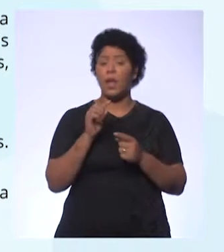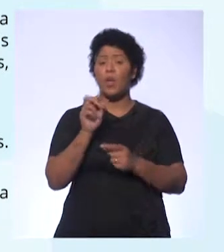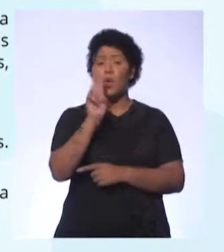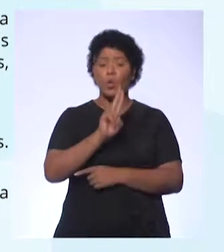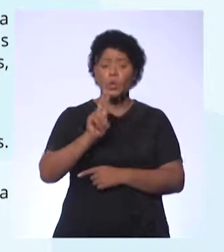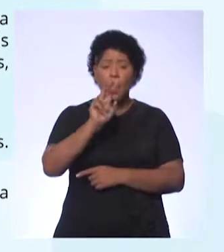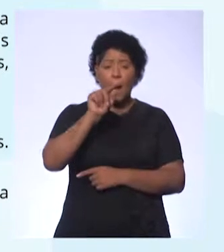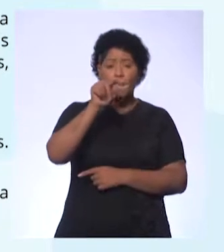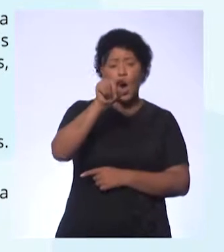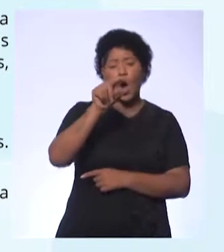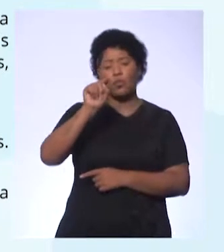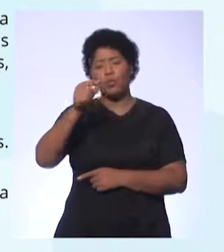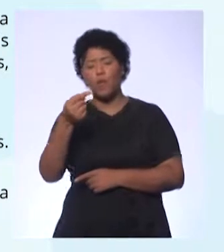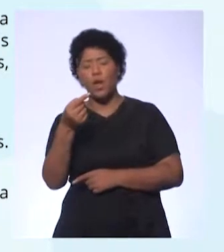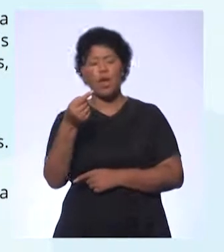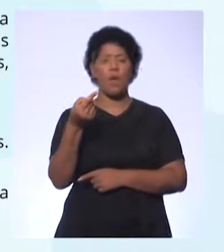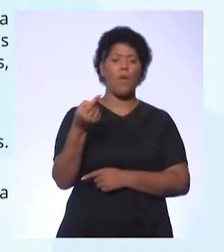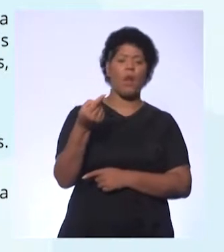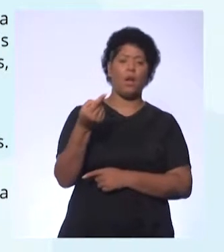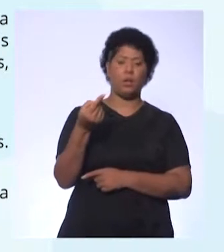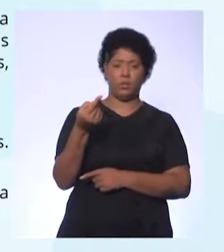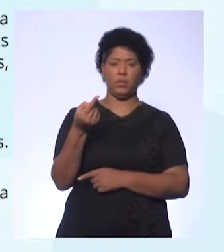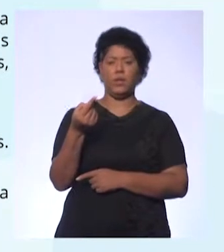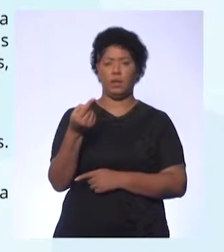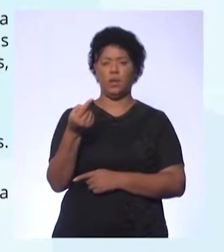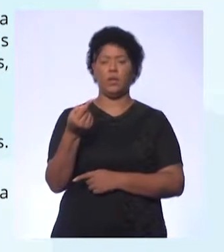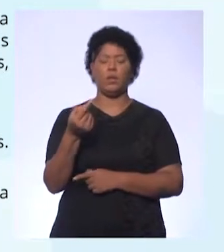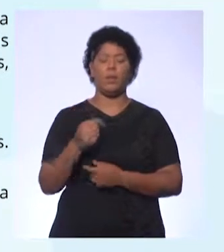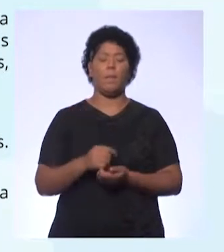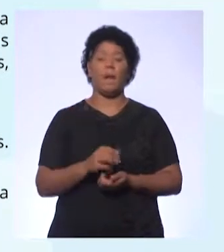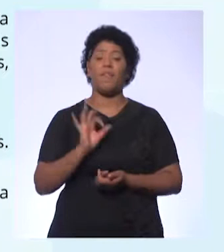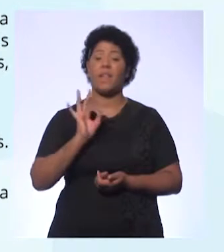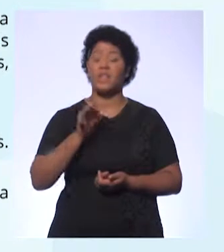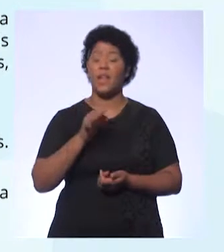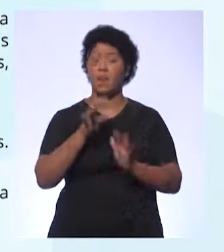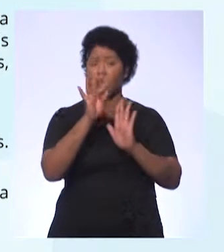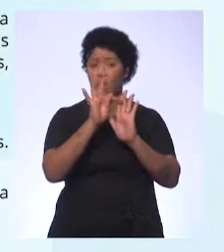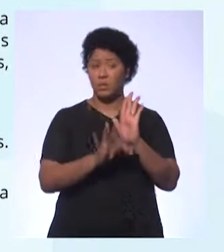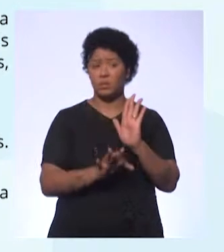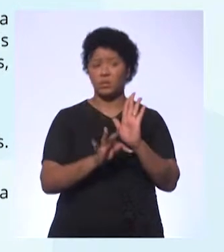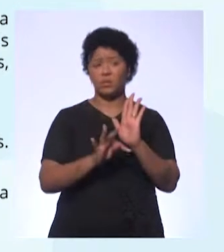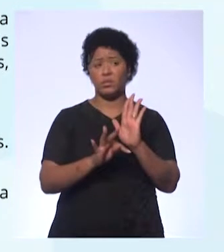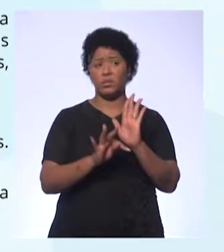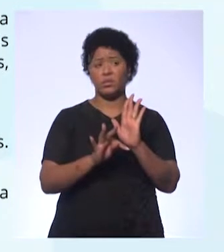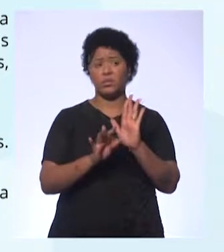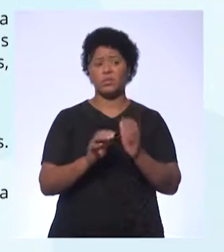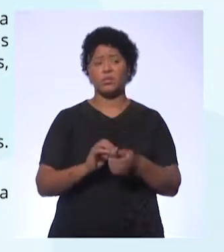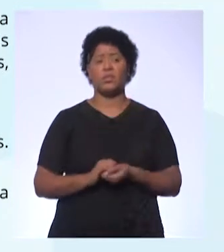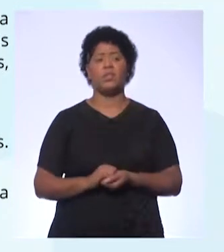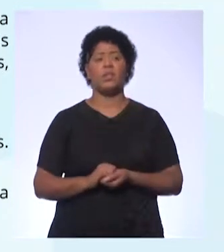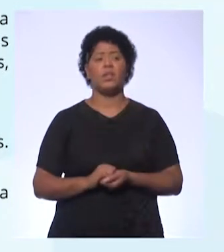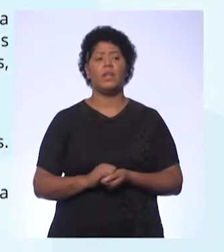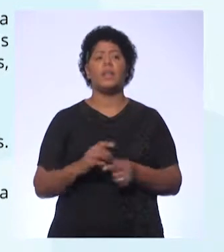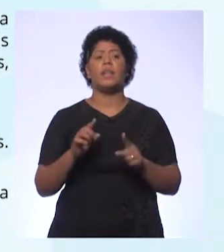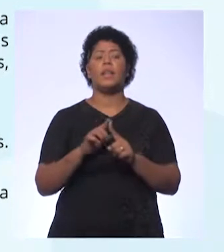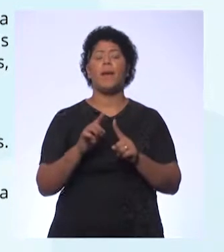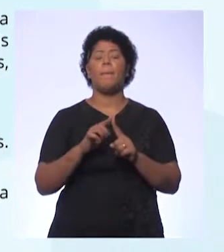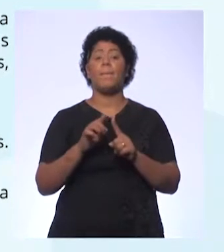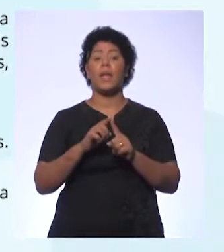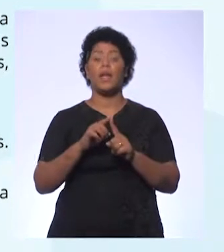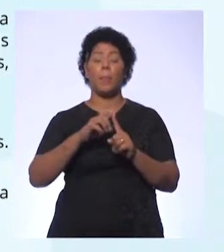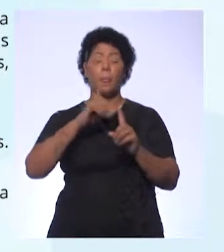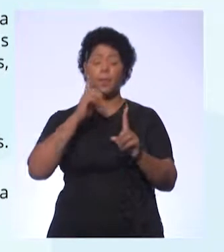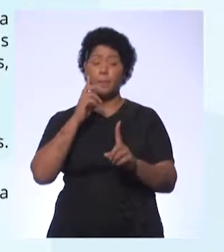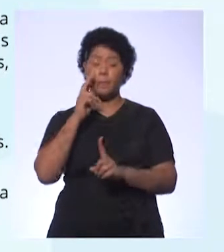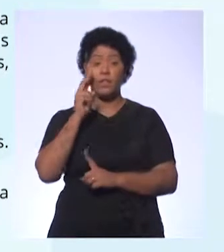adequar ali esteticamente a escrita do seu texto, né, para apresentar o discurso direto. O 9º passo identifica os nomes dos